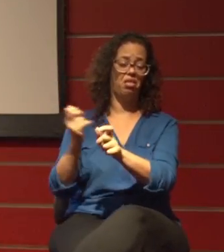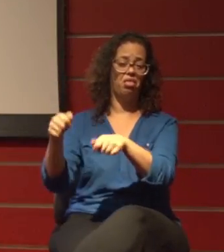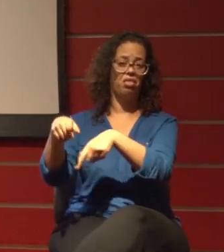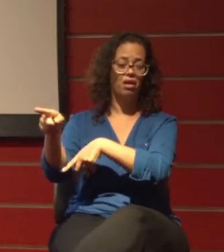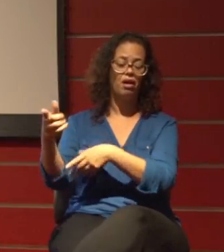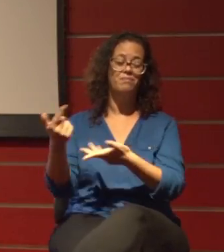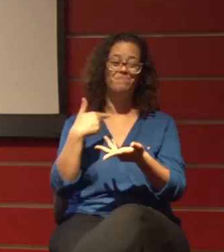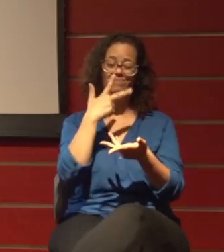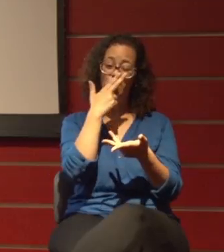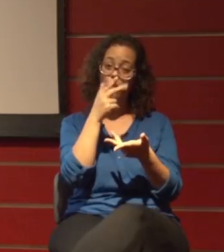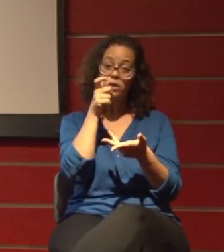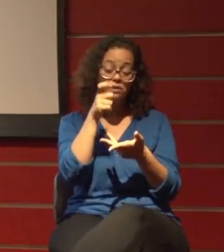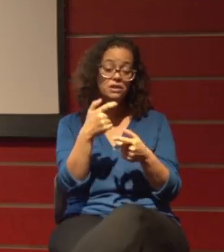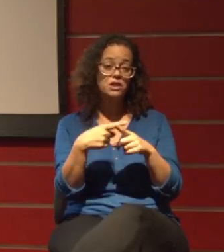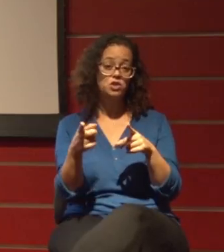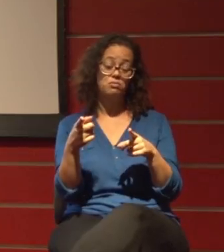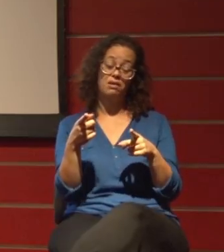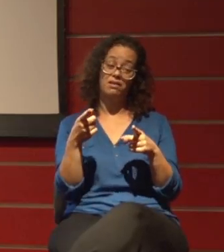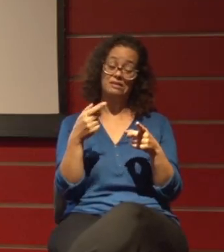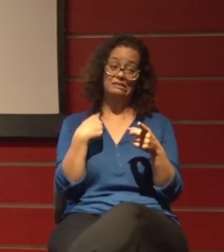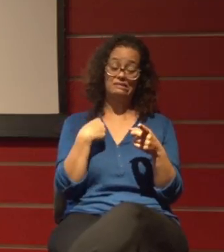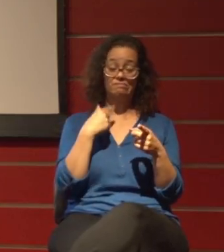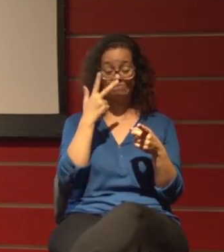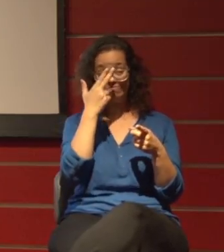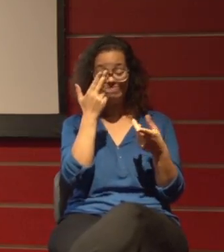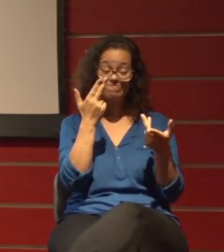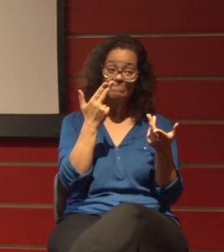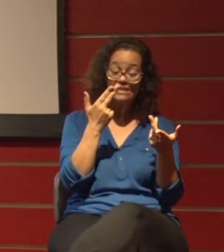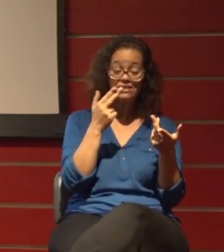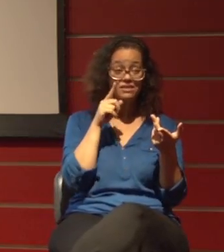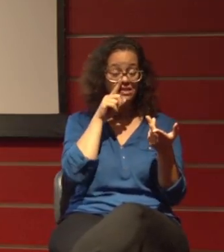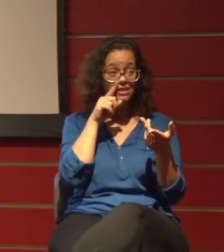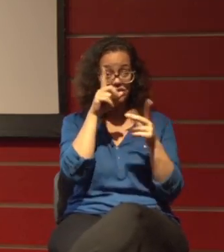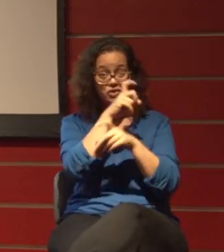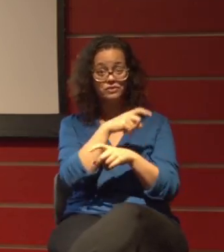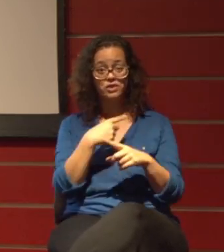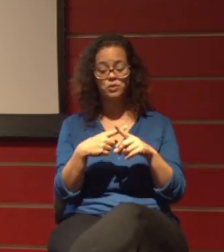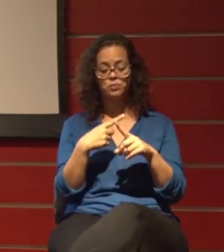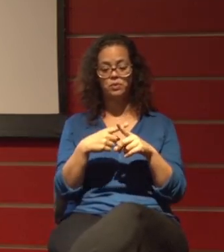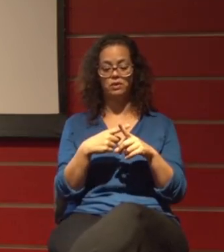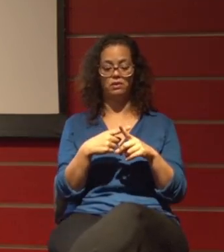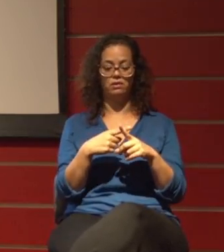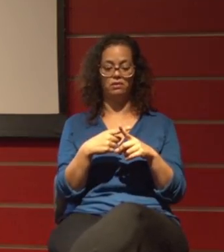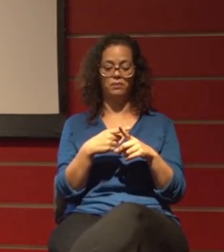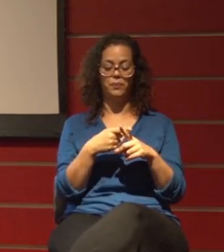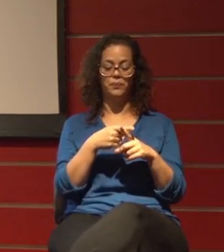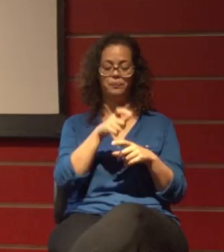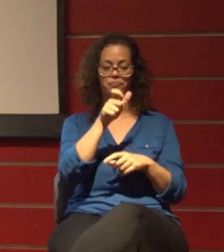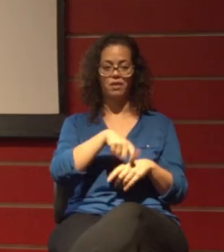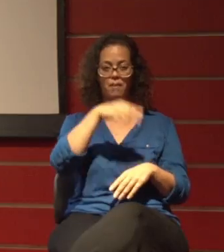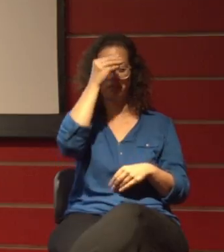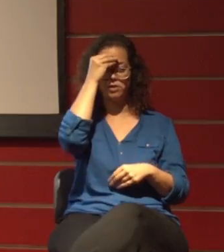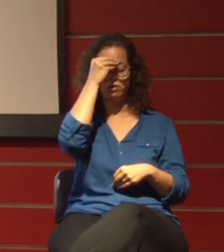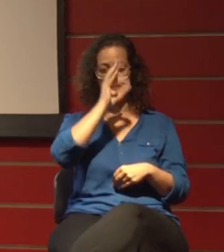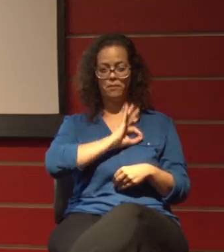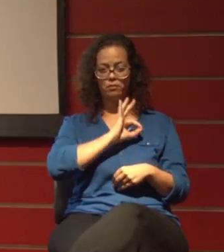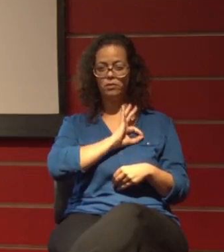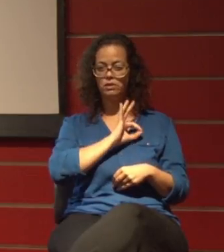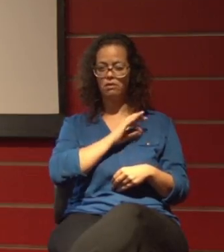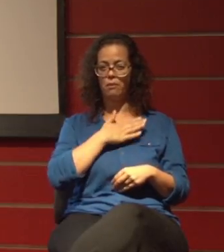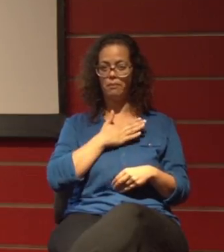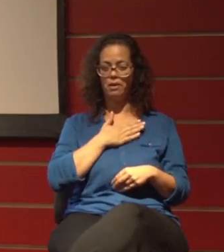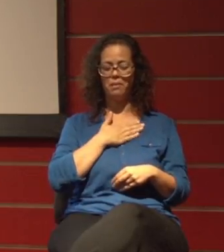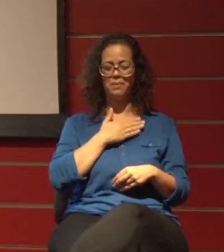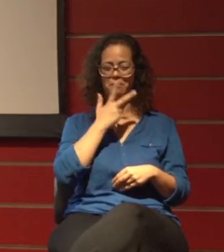tem umas problemáticas assim e eu acho que a polícia a personagem policial para mim ela foi apresentada de uma forma um